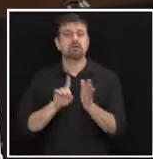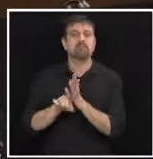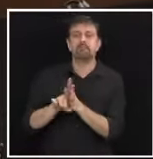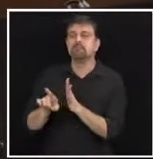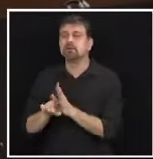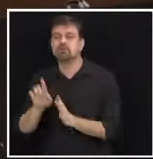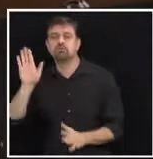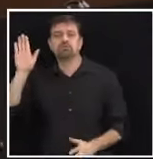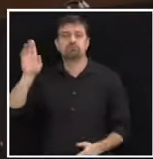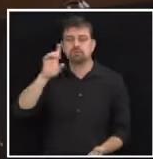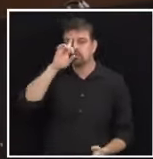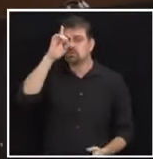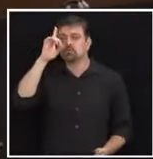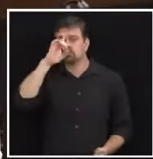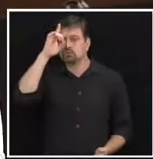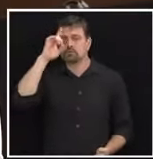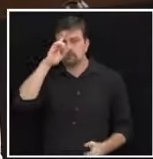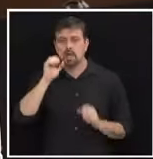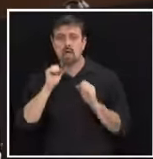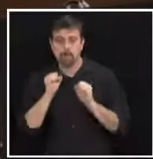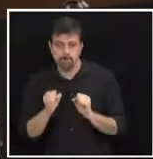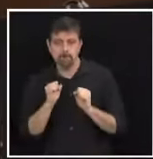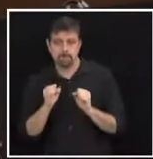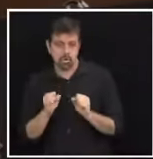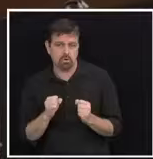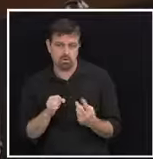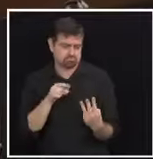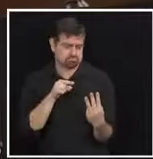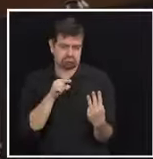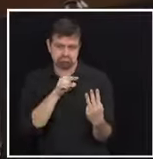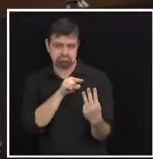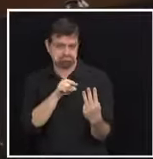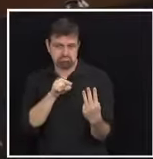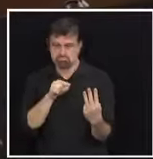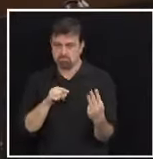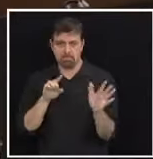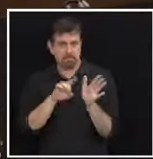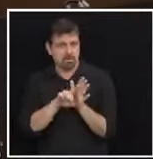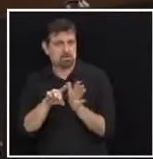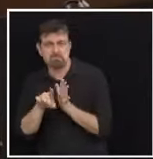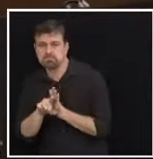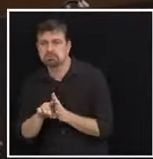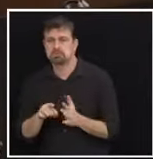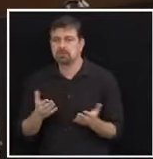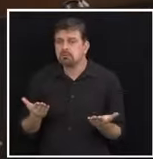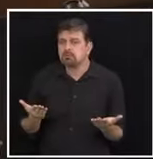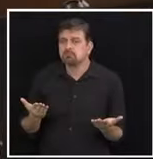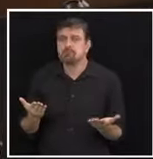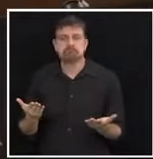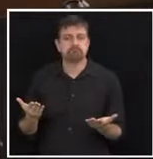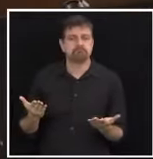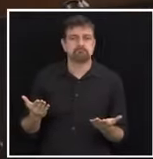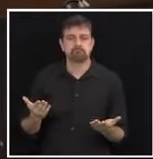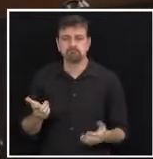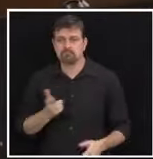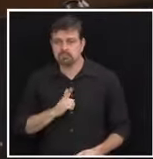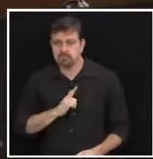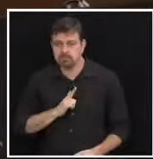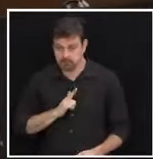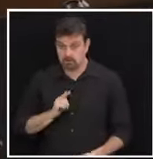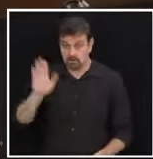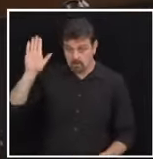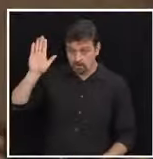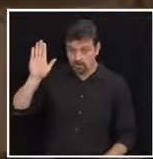com dúvida? Pode direcionar também para um ou para outro especialista que está aqui. Tá ok?